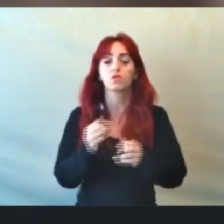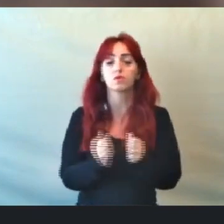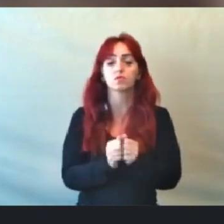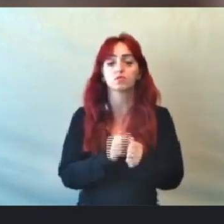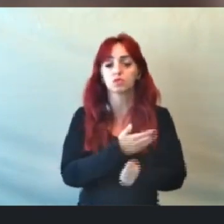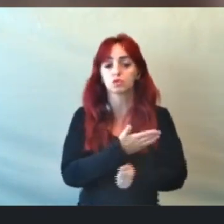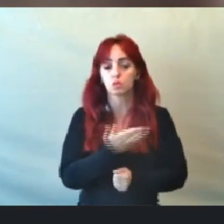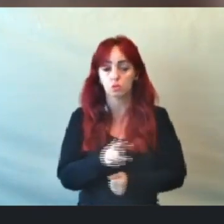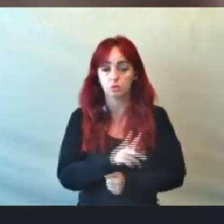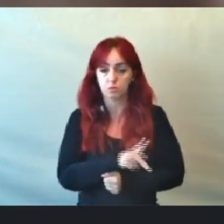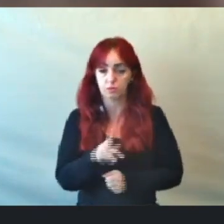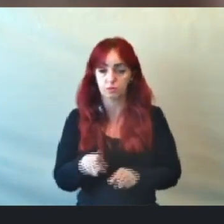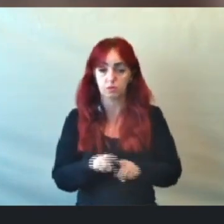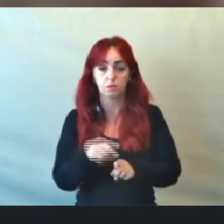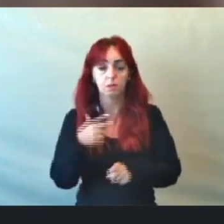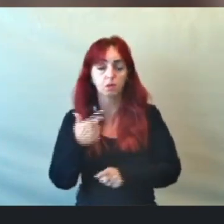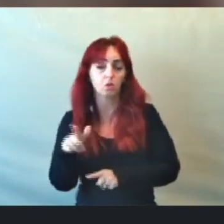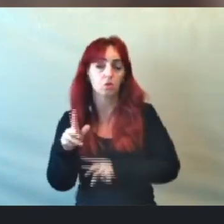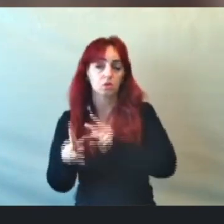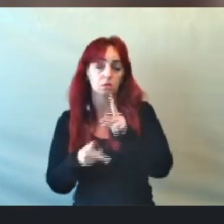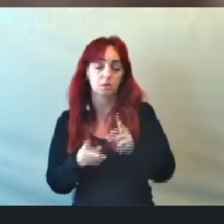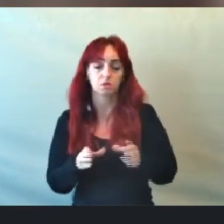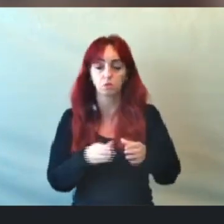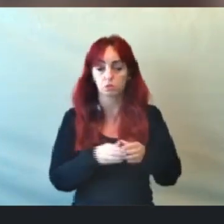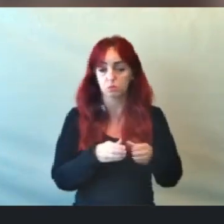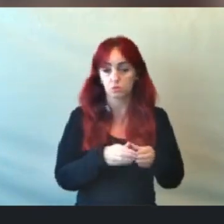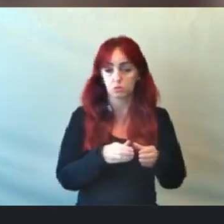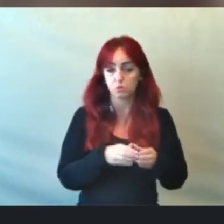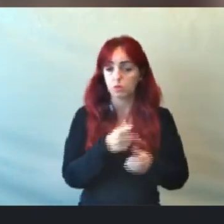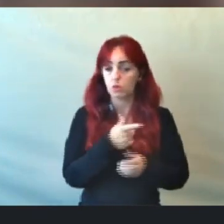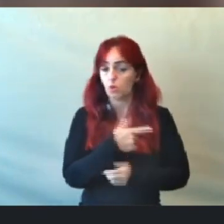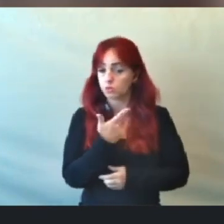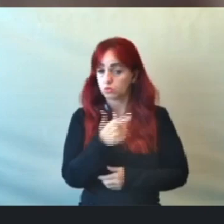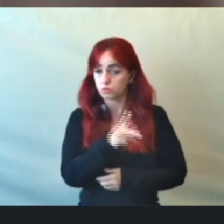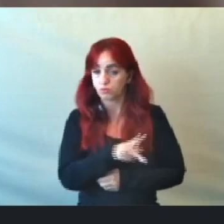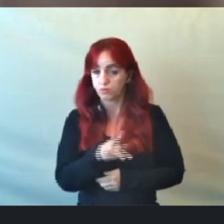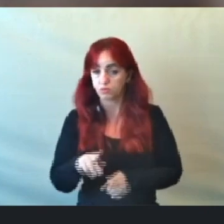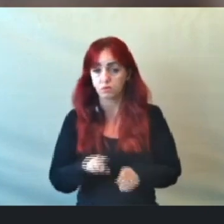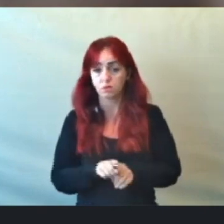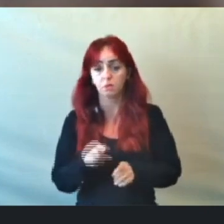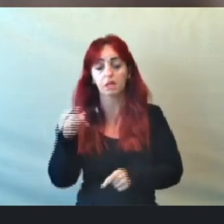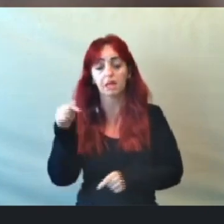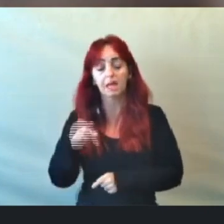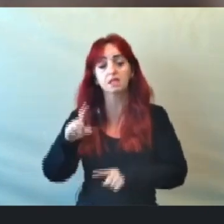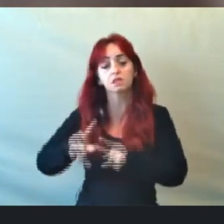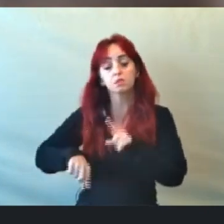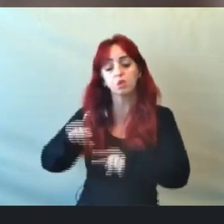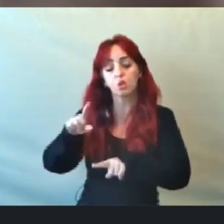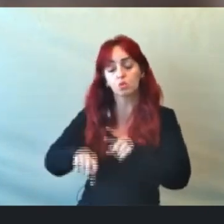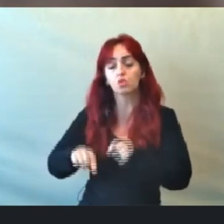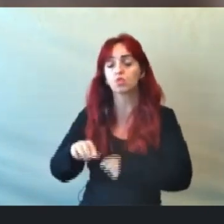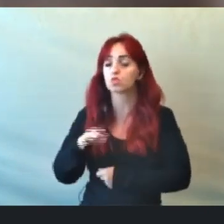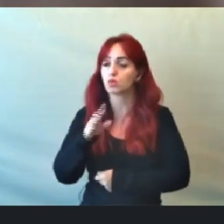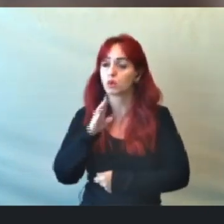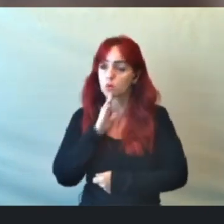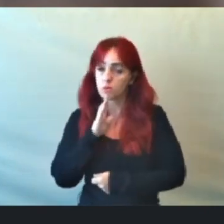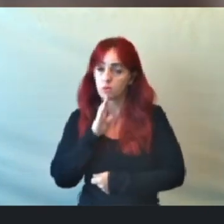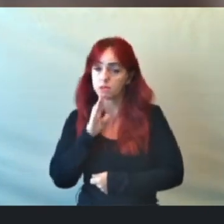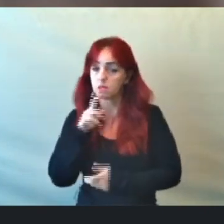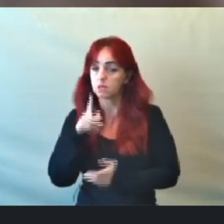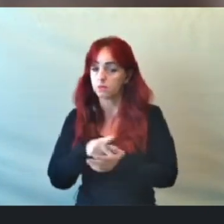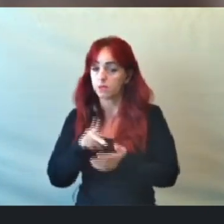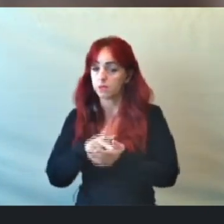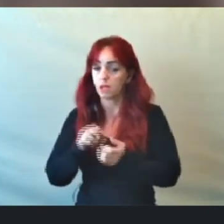da equipe, outros professores. Esse produto é muito conhecido, internacionalmente conhecido, já tem